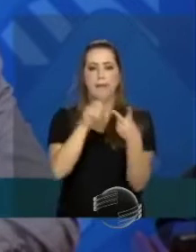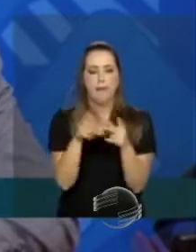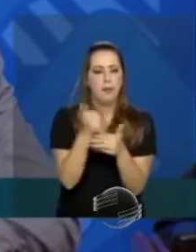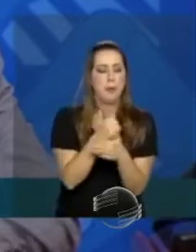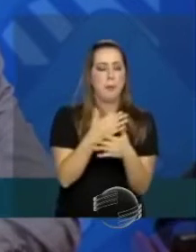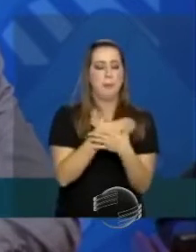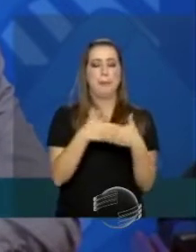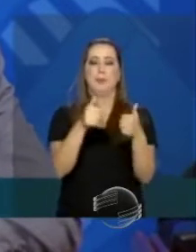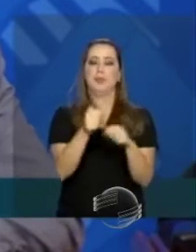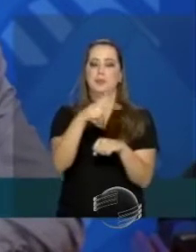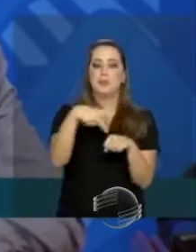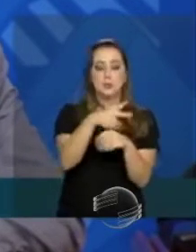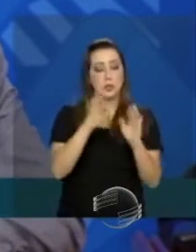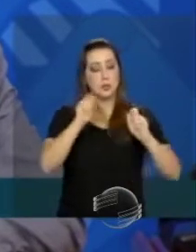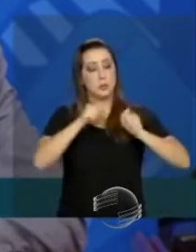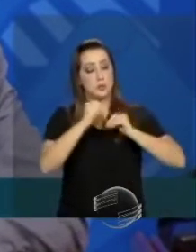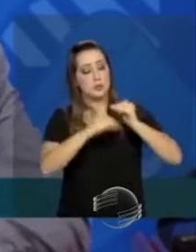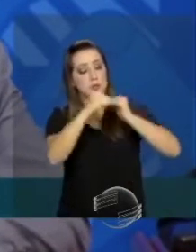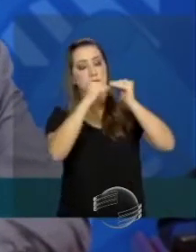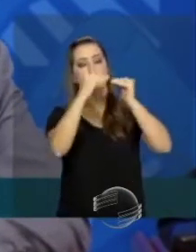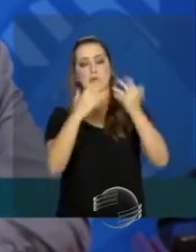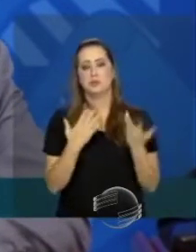infraestrutura e dar a possibilidade do Brasil